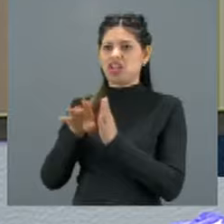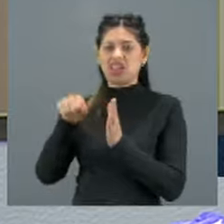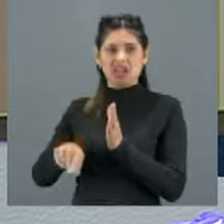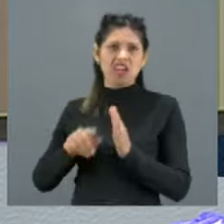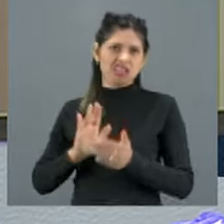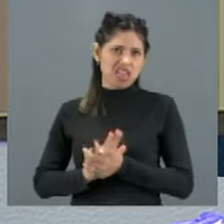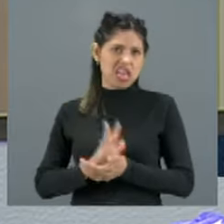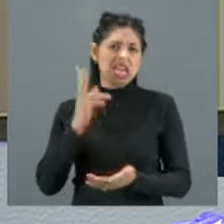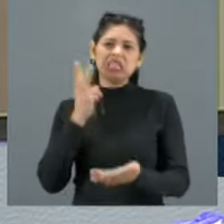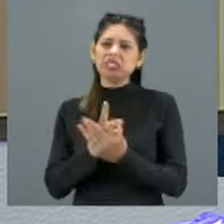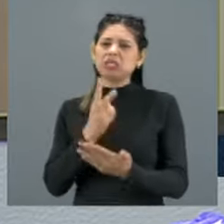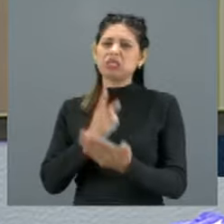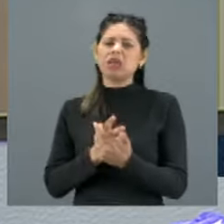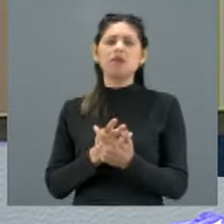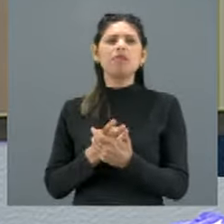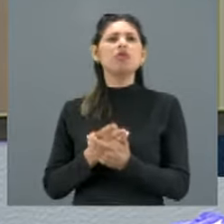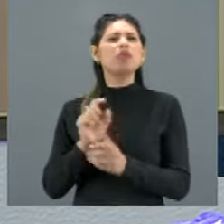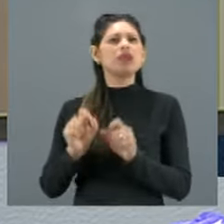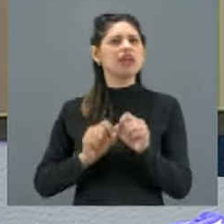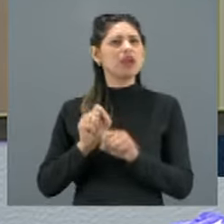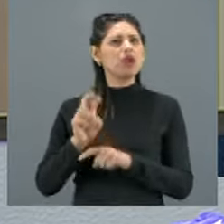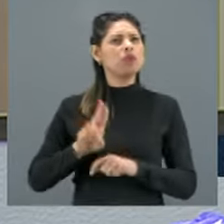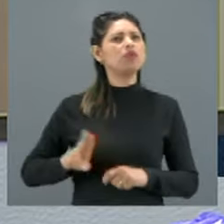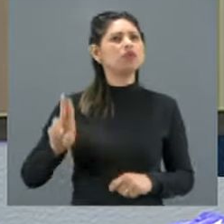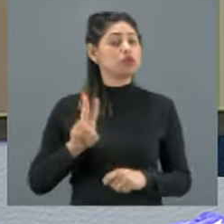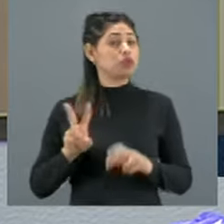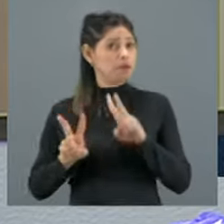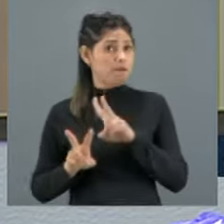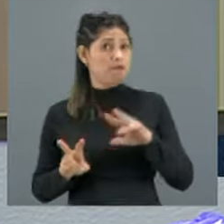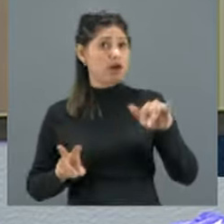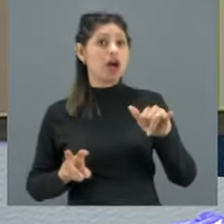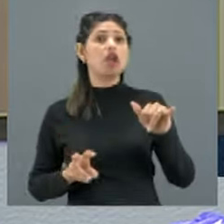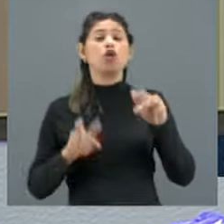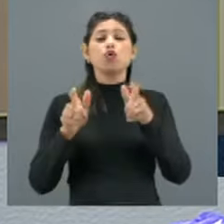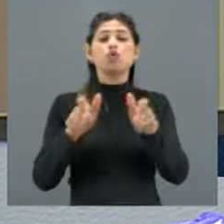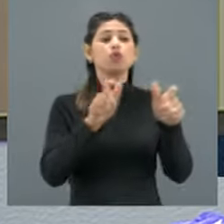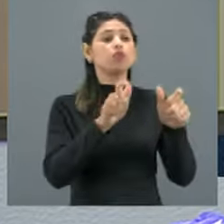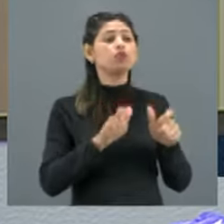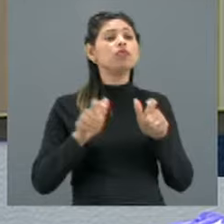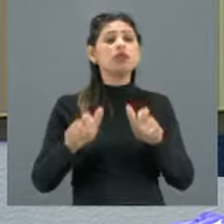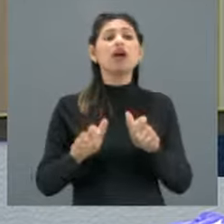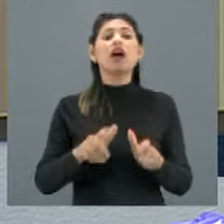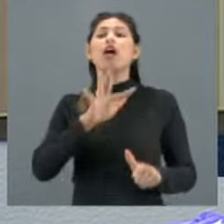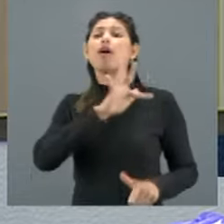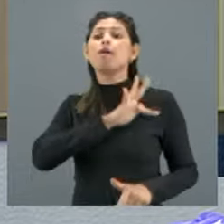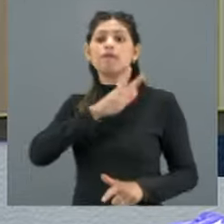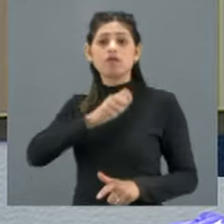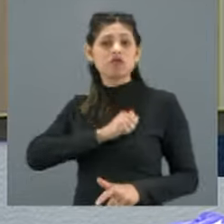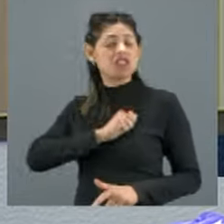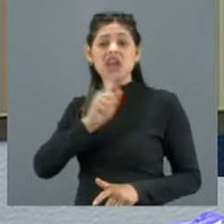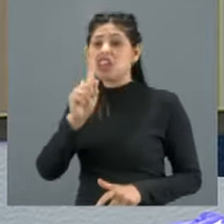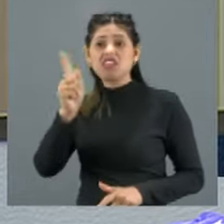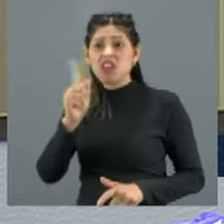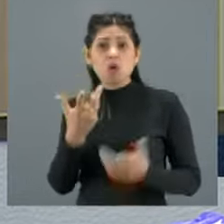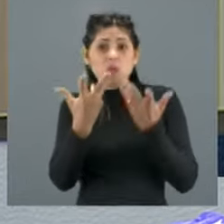os das aldeias, foi lá para até no sede da FUNAI. A FUNAI não deixa para entrar para